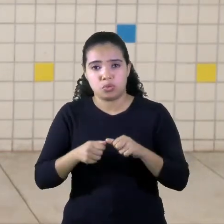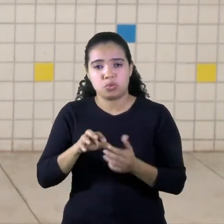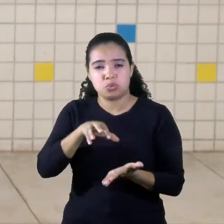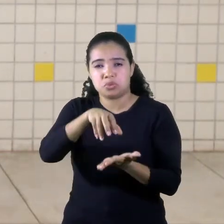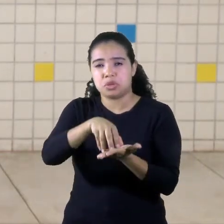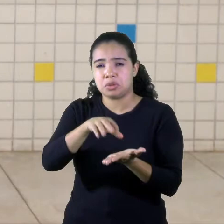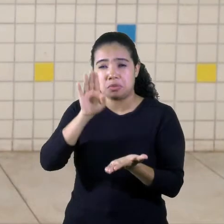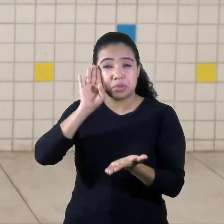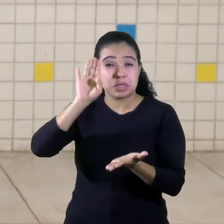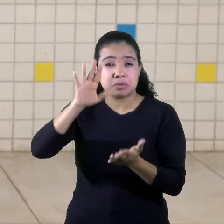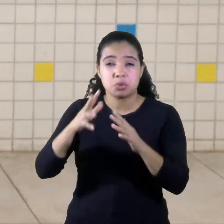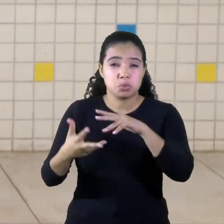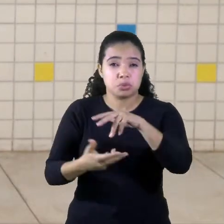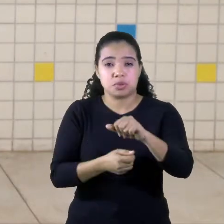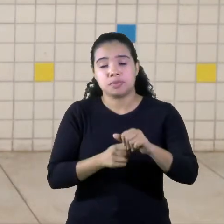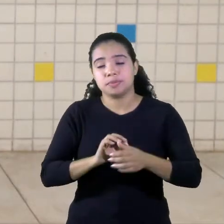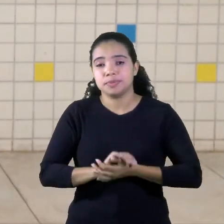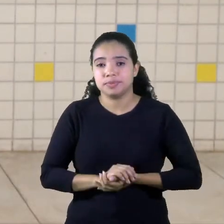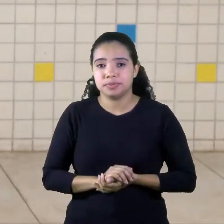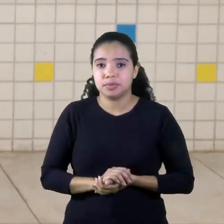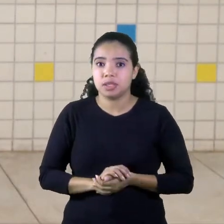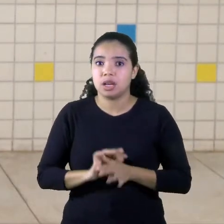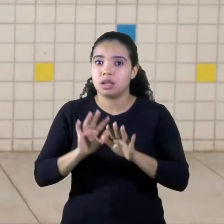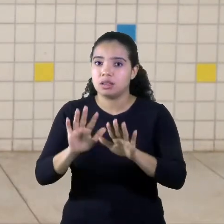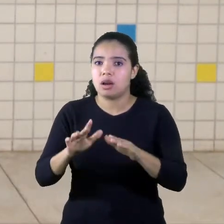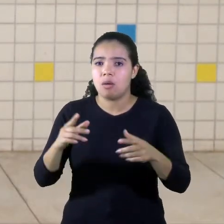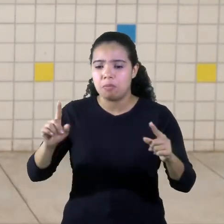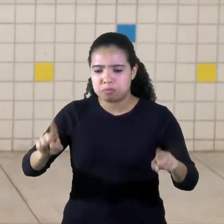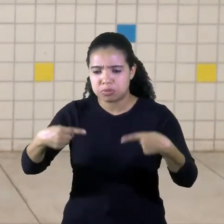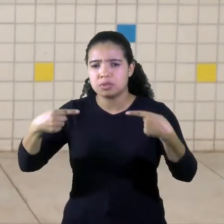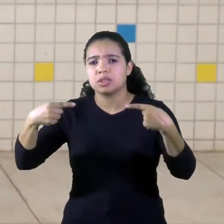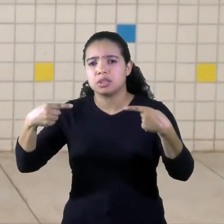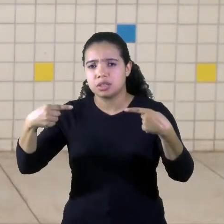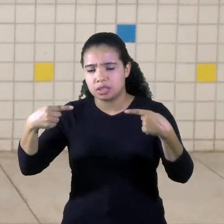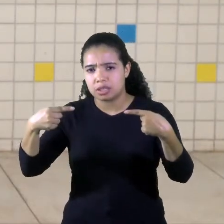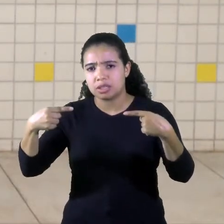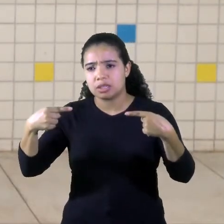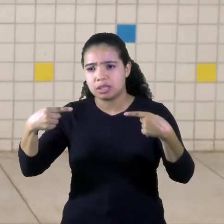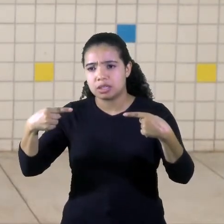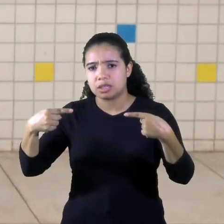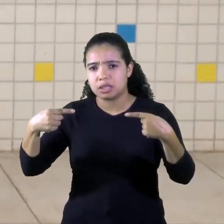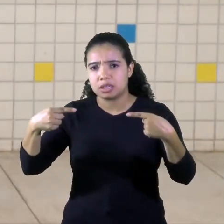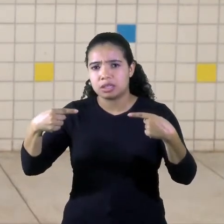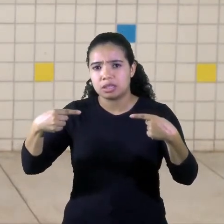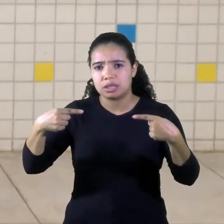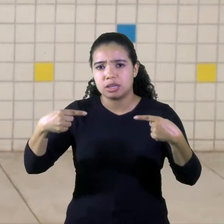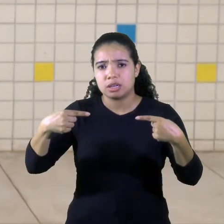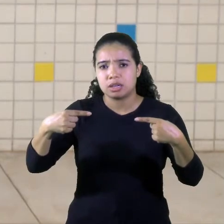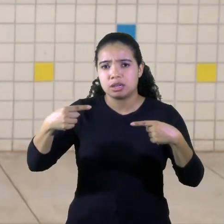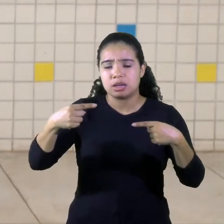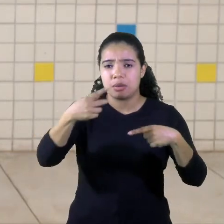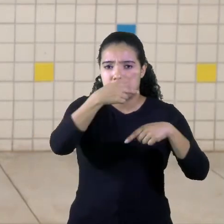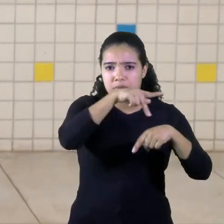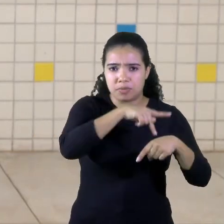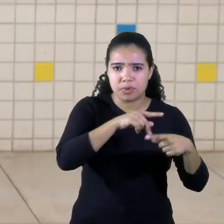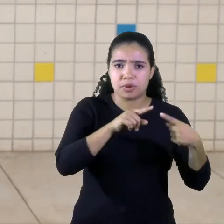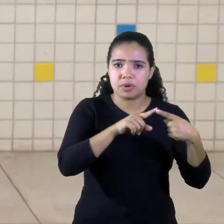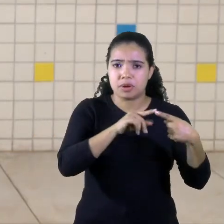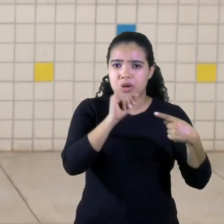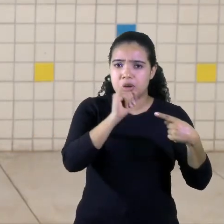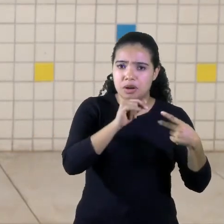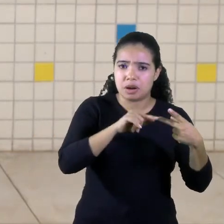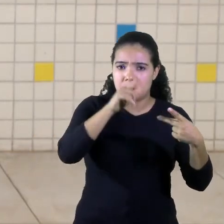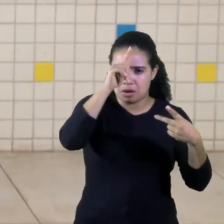ponto principal do mundo. Para lutar contra esses territórios do eixo,